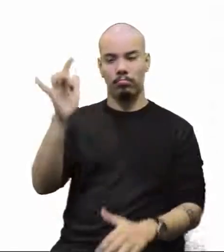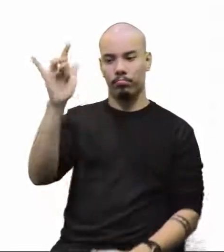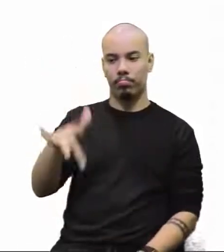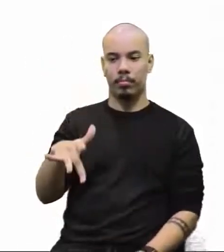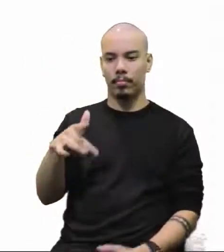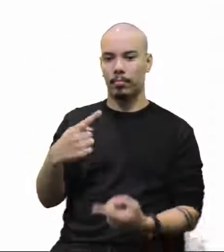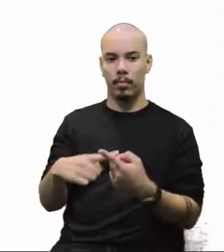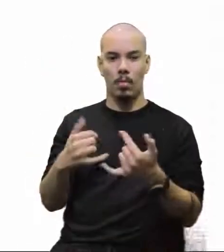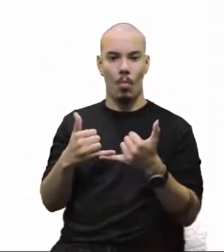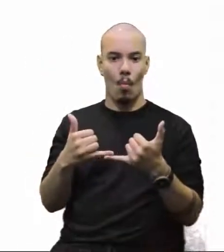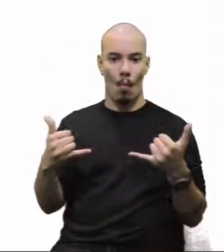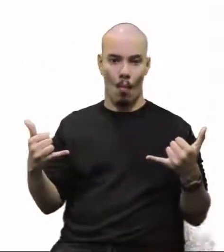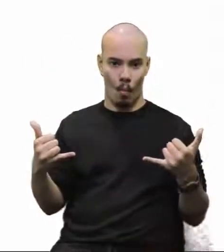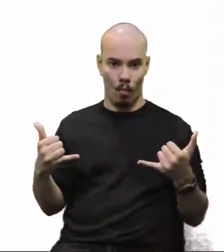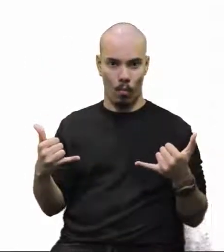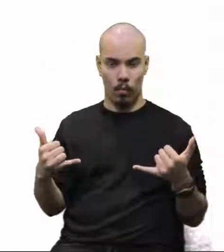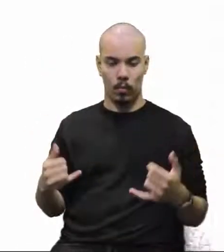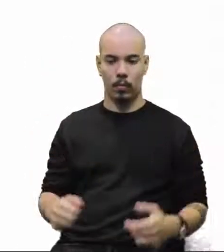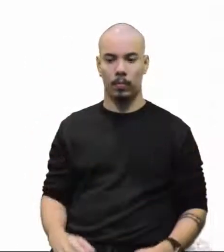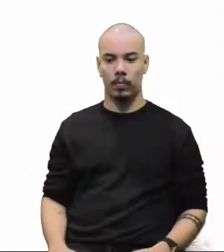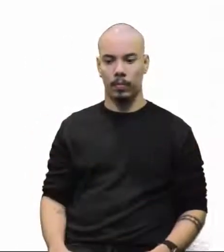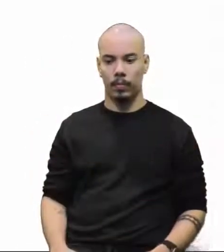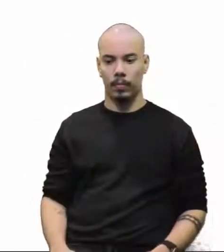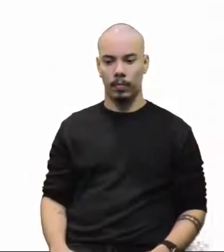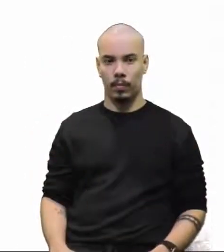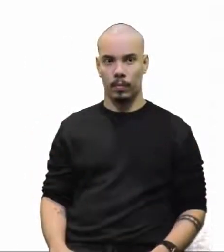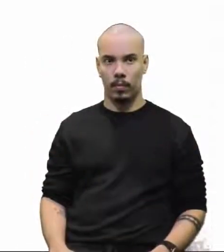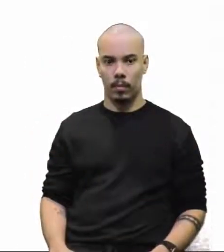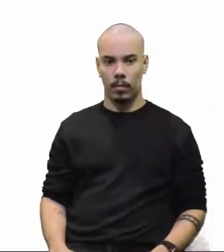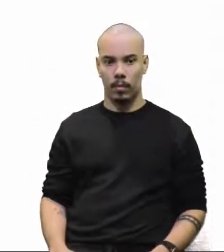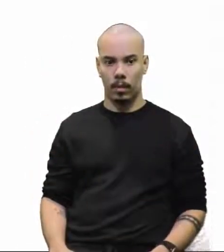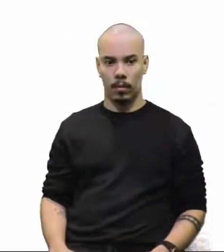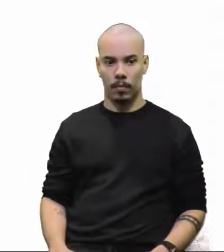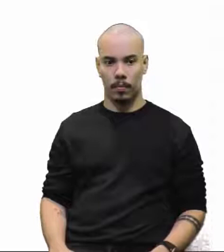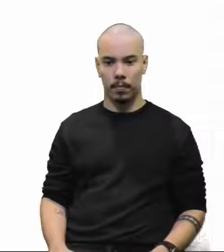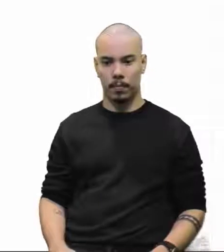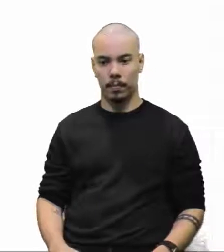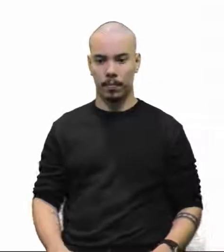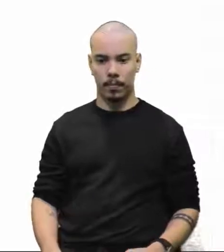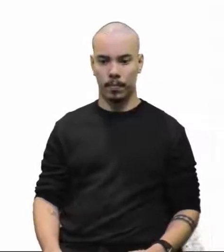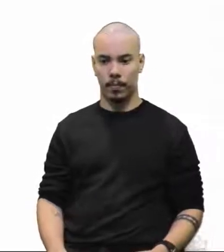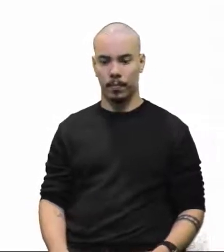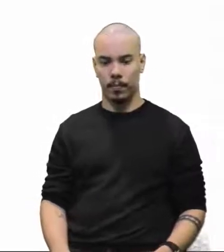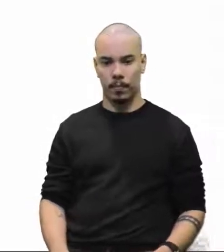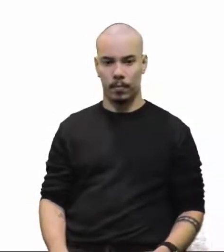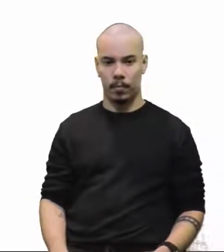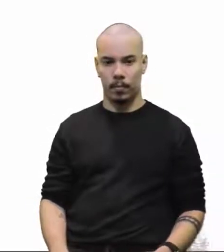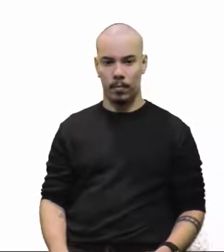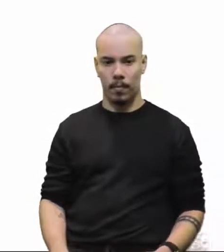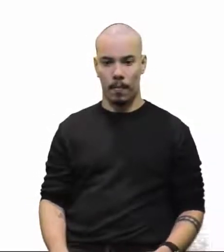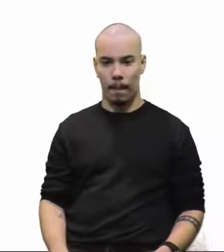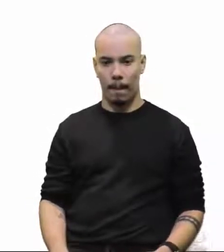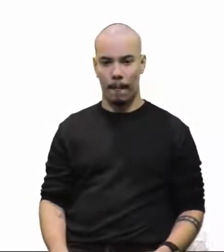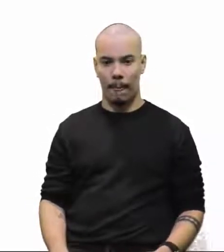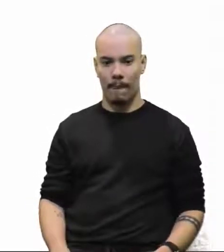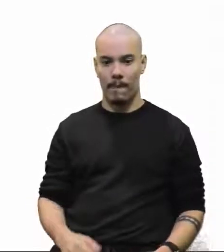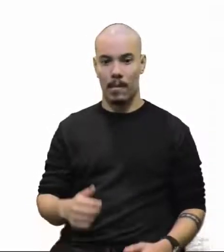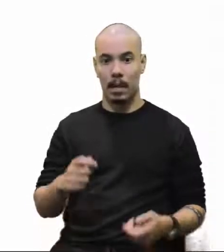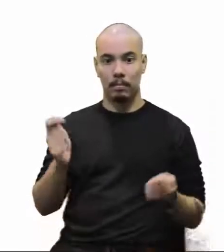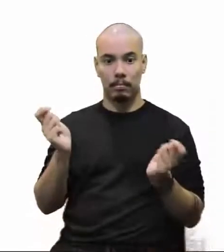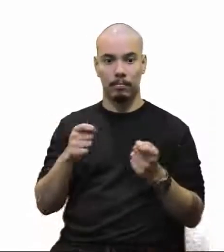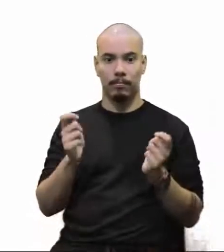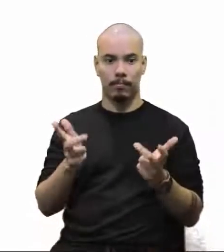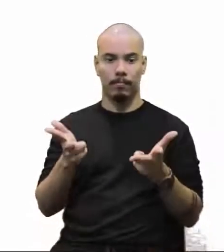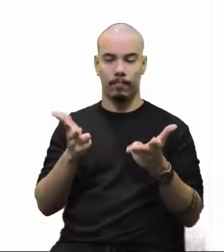fio muito fino. Para poder atuar aí, bem levezinho, você consegue perceber essa atração, essa repulsão entre